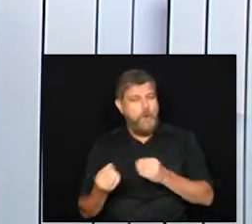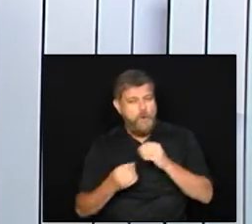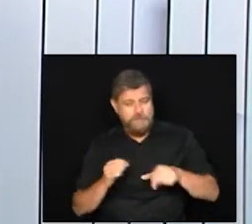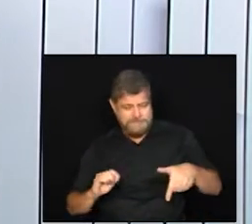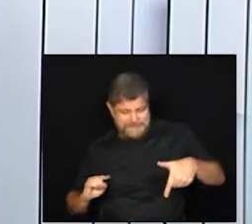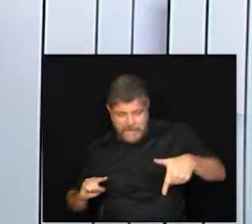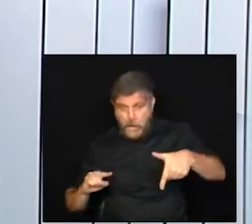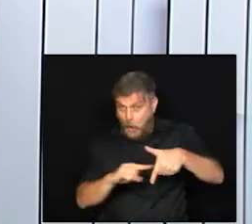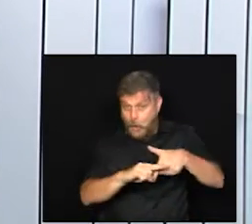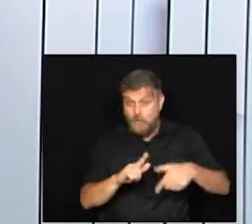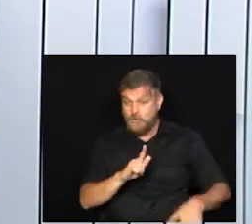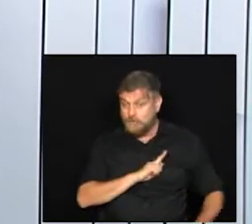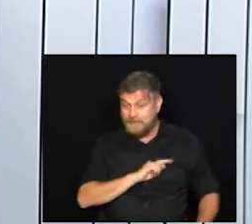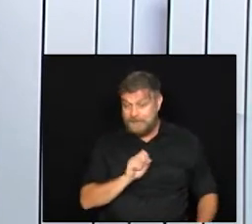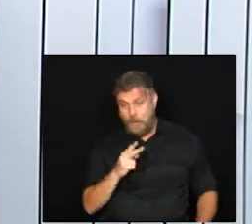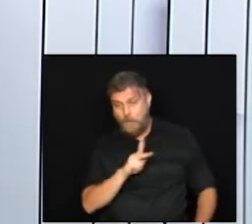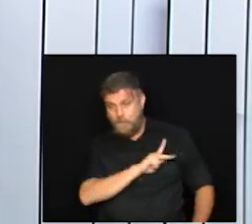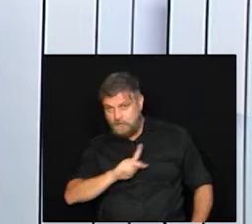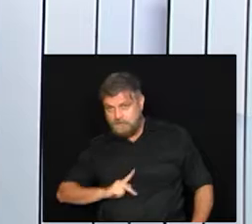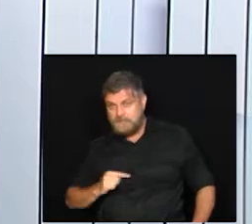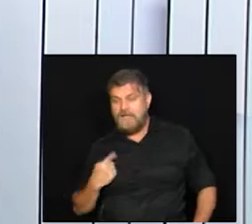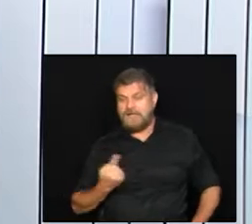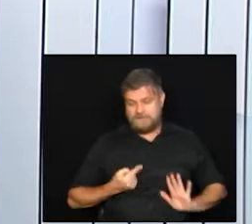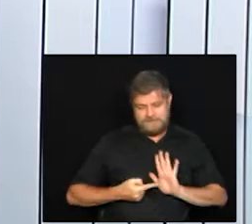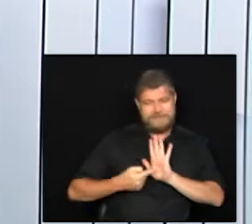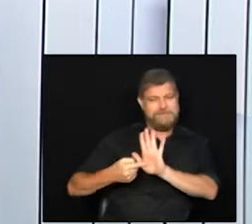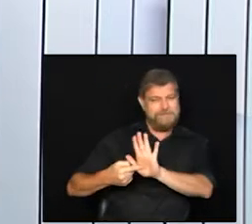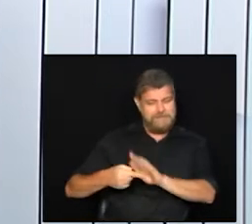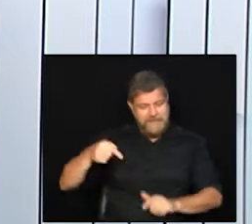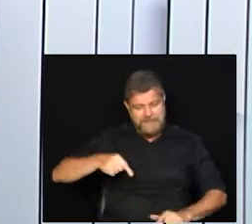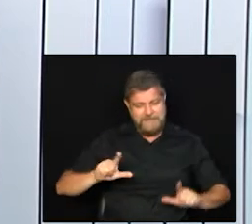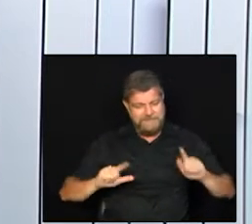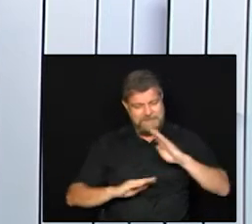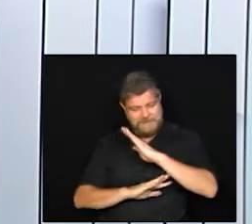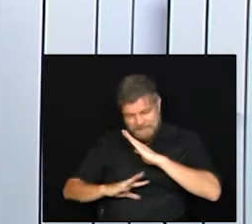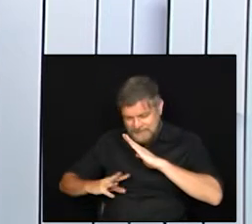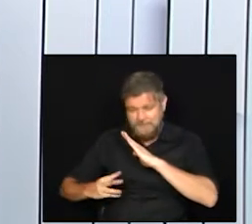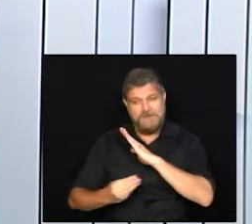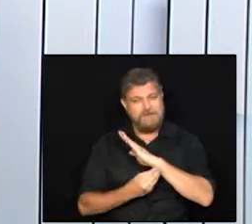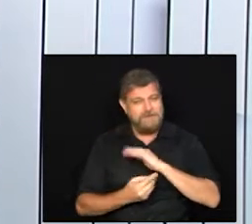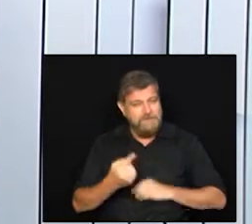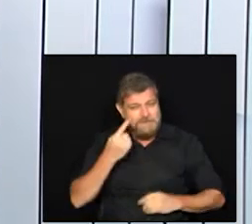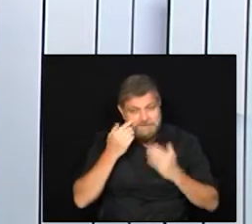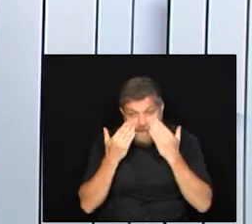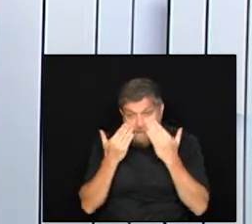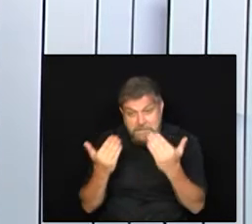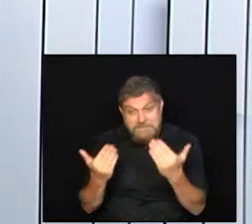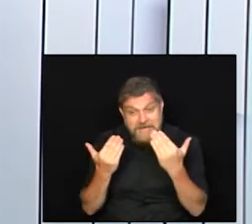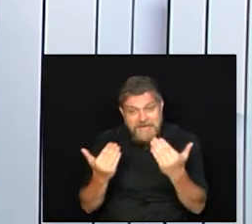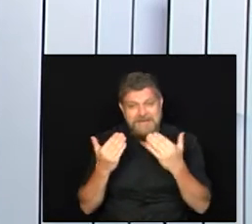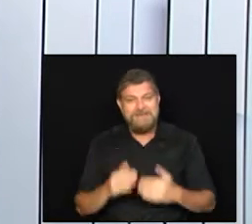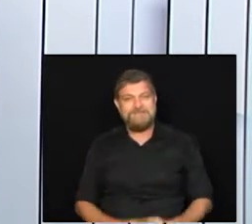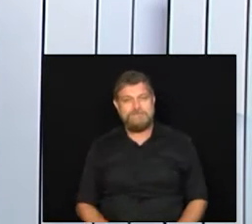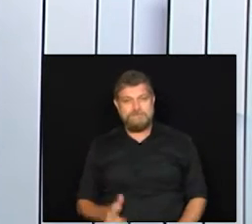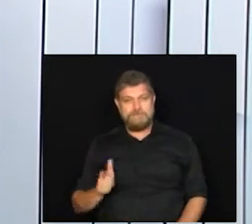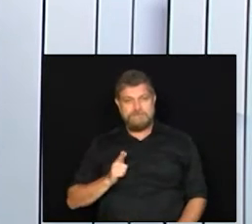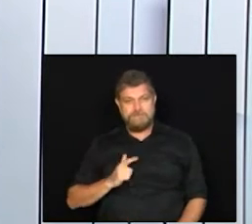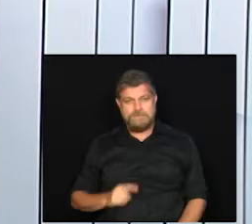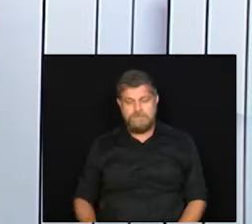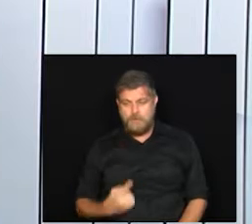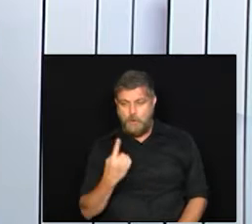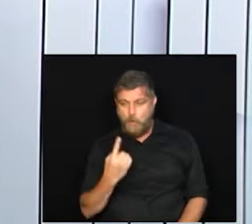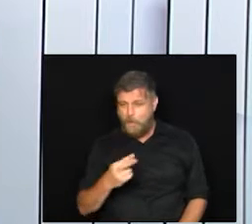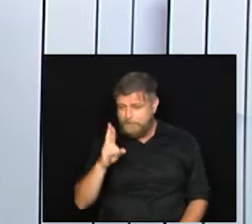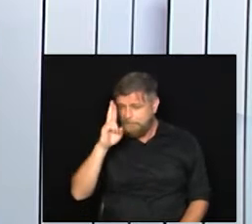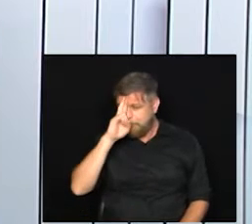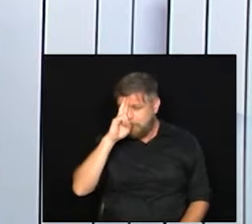na partida do Guarani ou da Ponte Preta, a gente mostra aqui no Câmara Total, tá certo? Olha só, a gente vai fazer 1h em